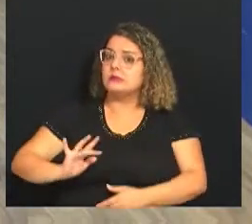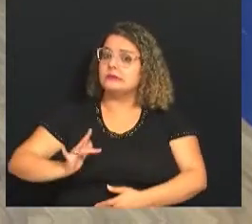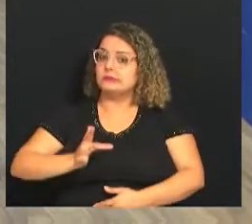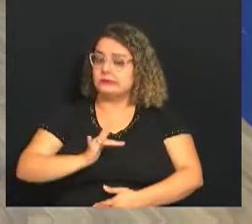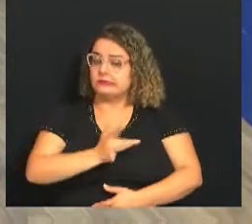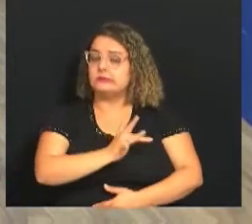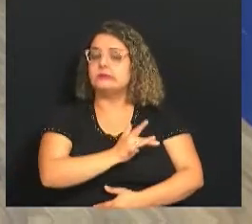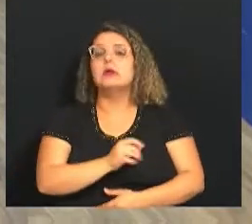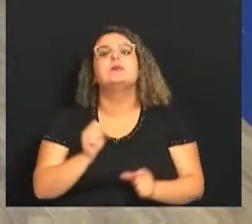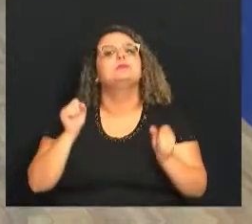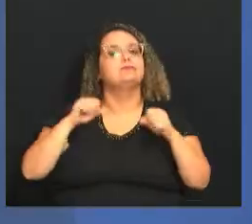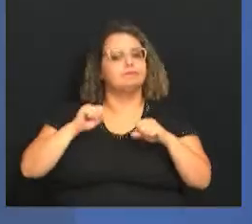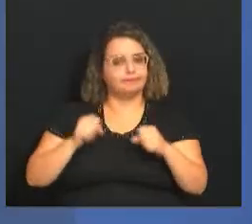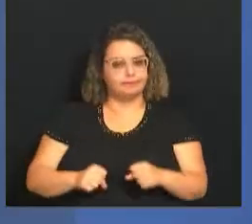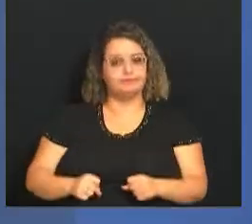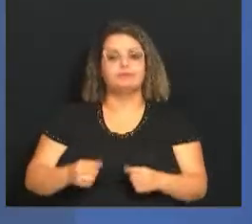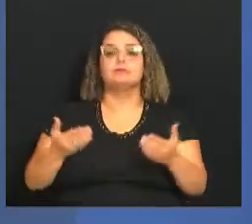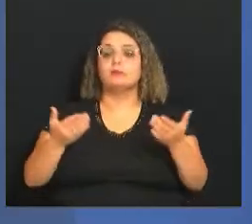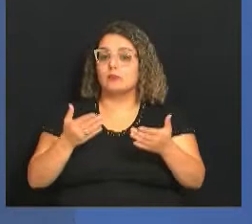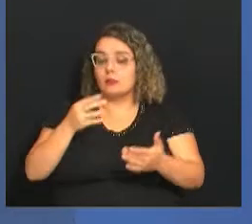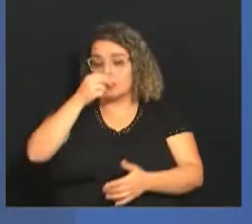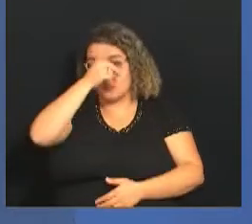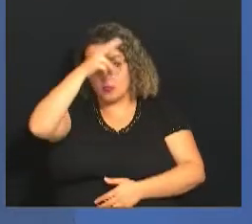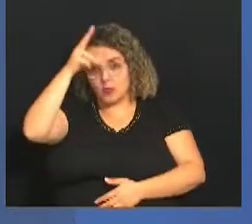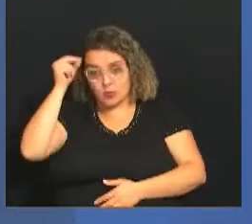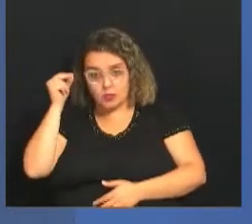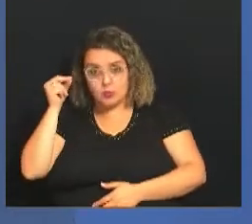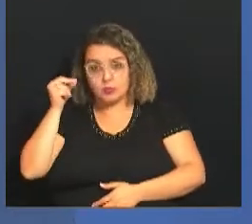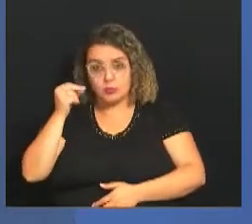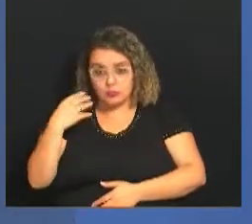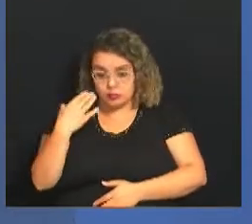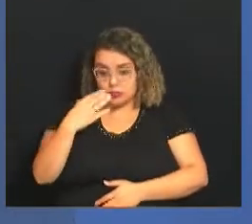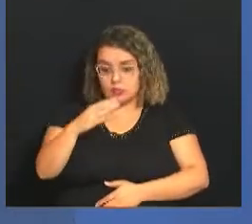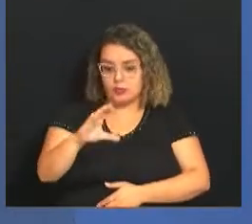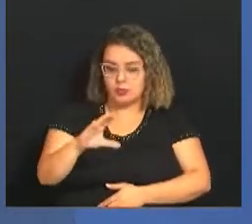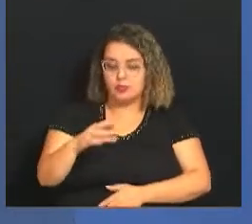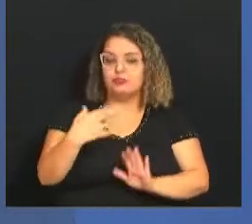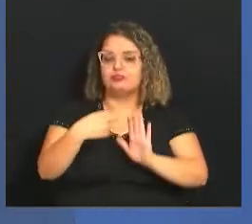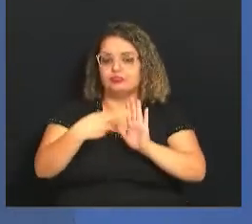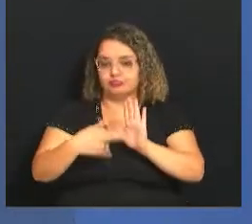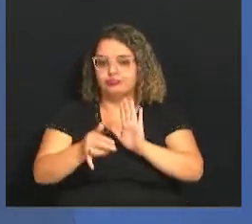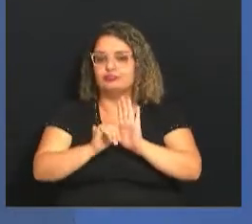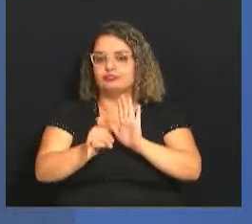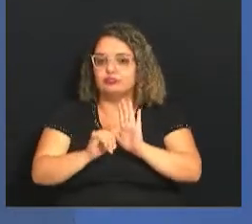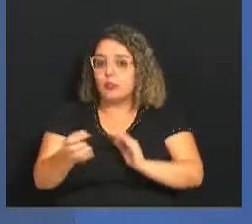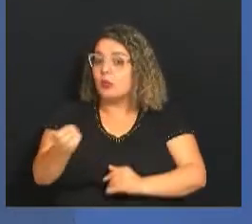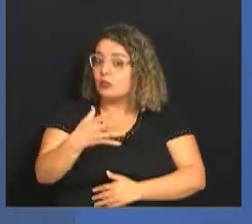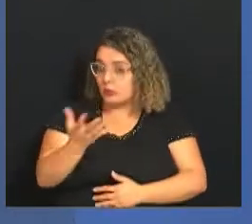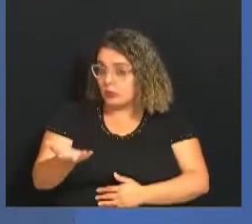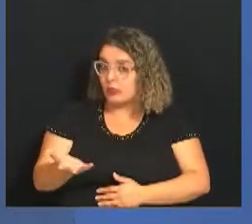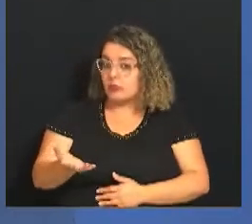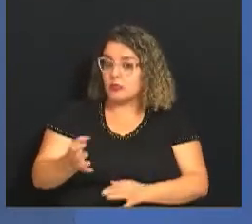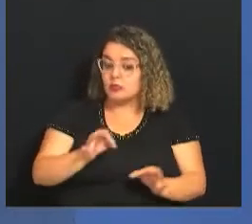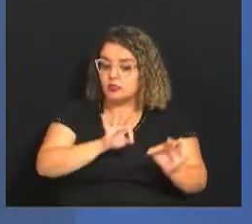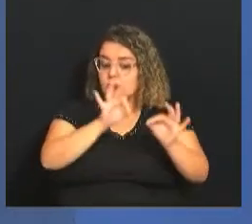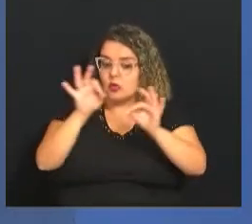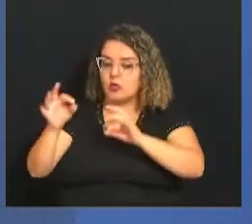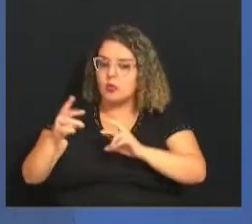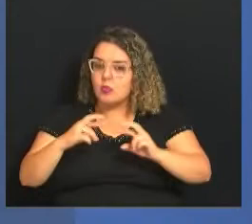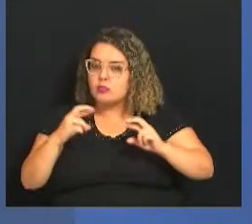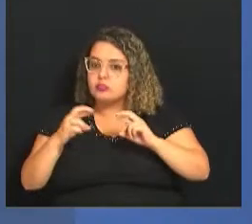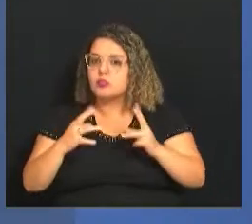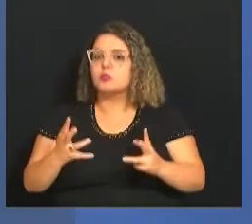que hoje a prefeitura ela lançou aí um novo relatório sobre o acompanhamento e todo o monitoramento que se faz